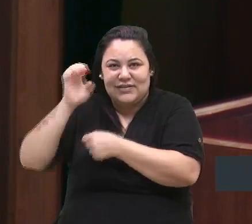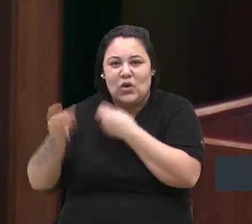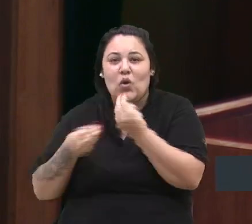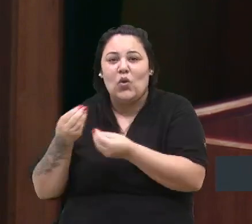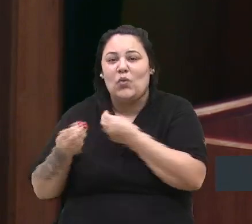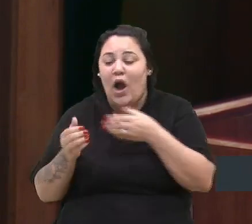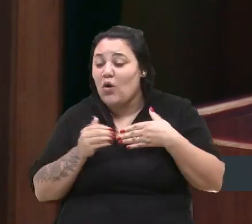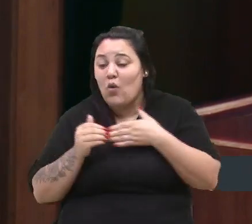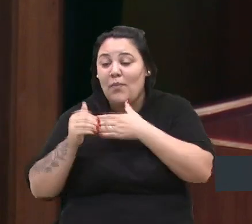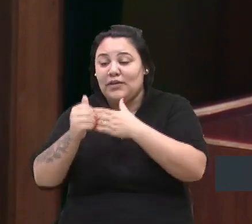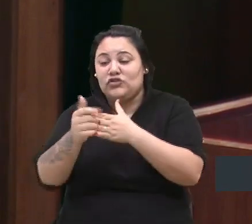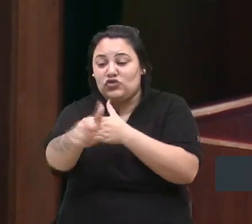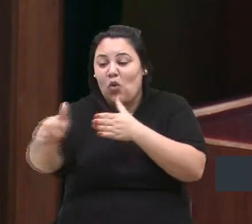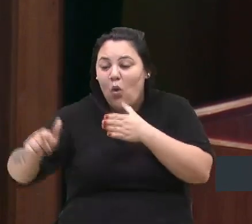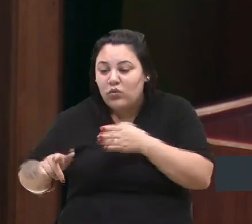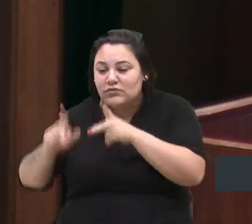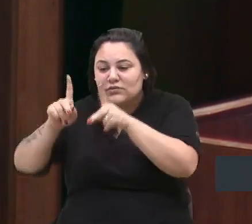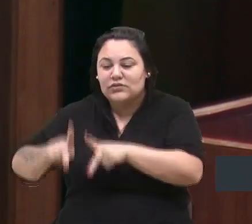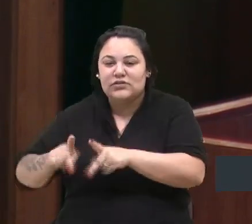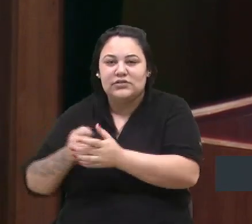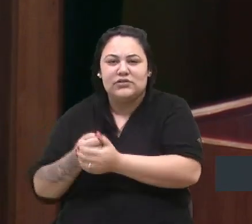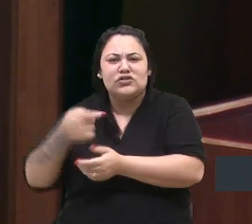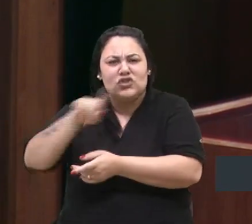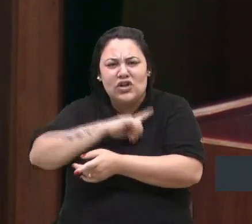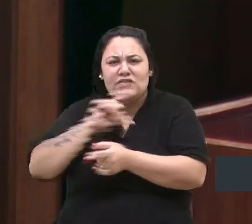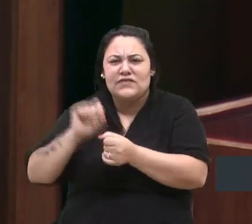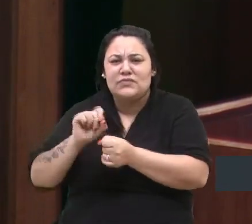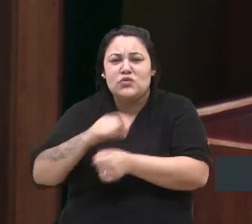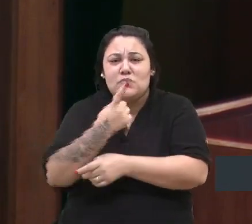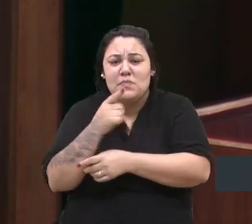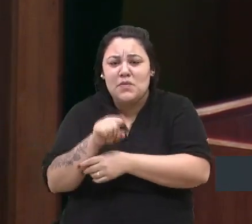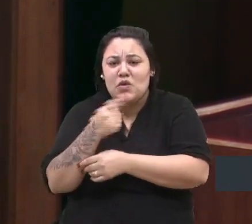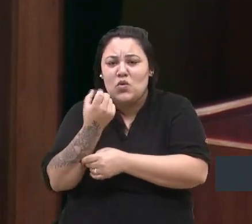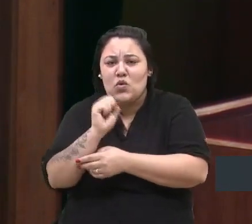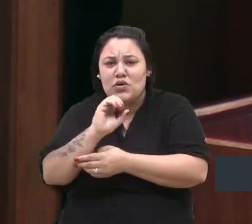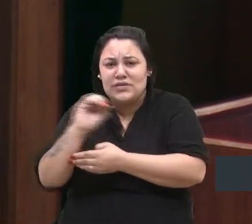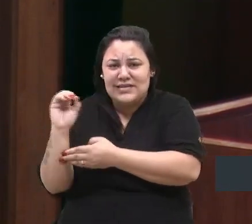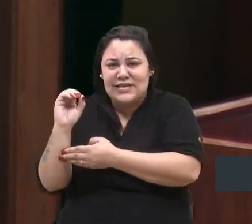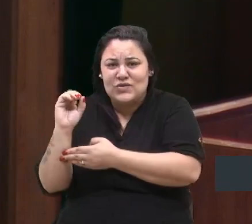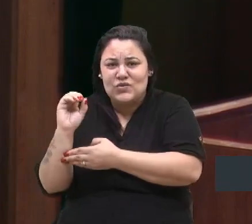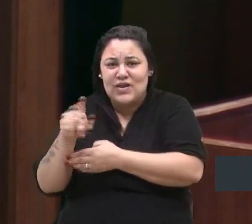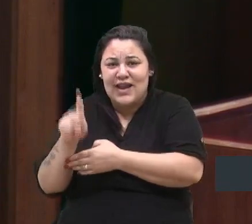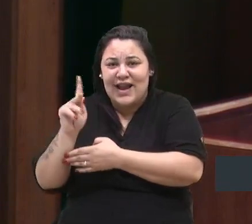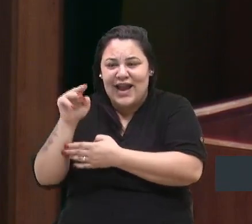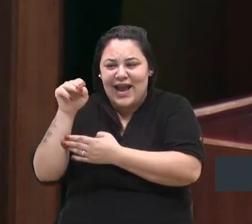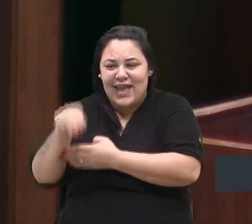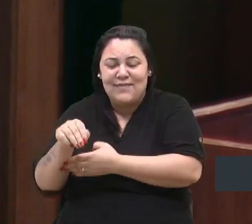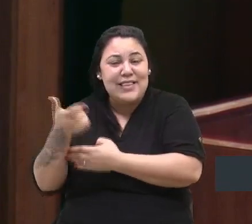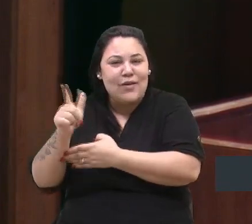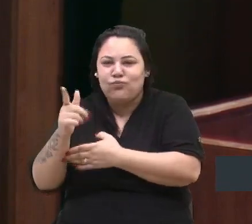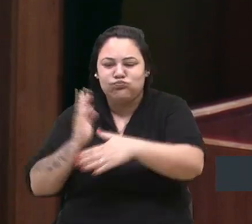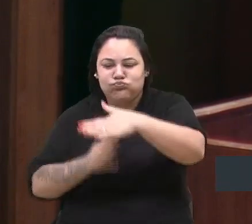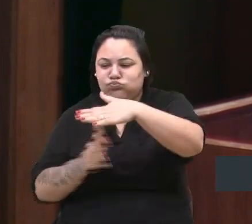guia, nós fizemos 1.800 quilômetros dentro da Europa sem passar por um pedágio.